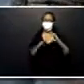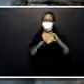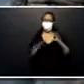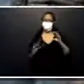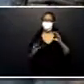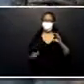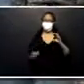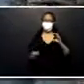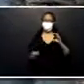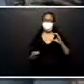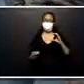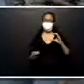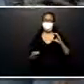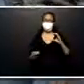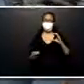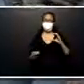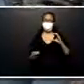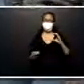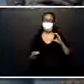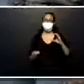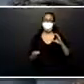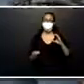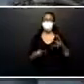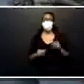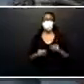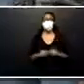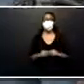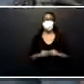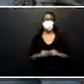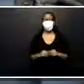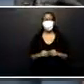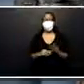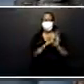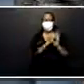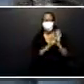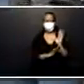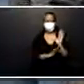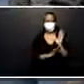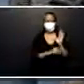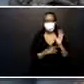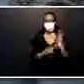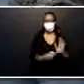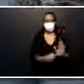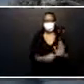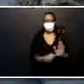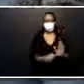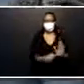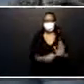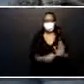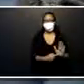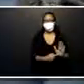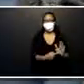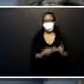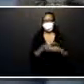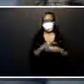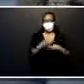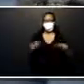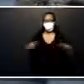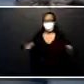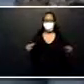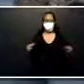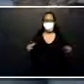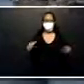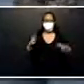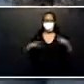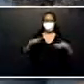característica em que o artigo traz uma questão polêmica, relevante e atual.